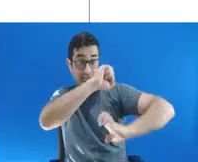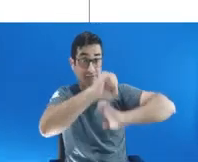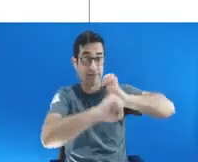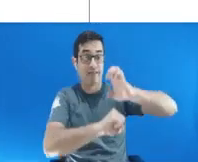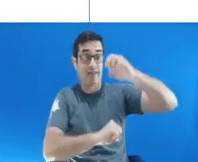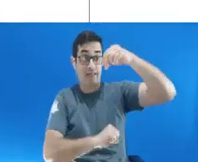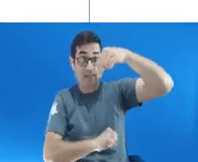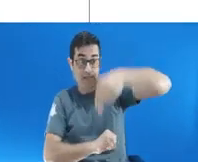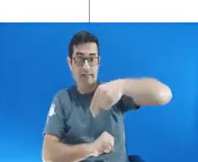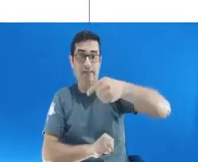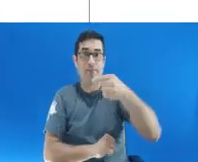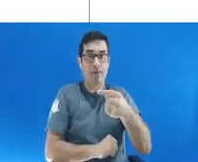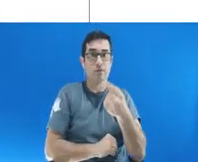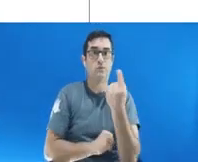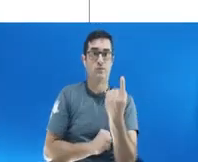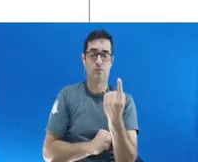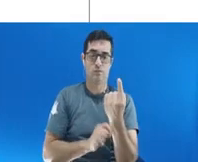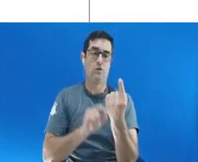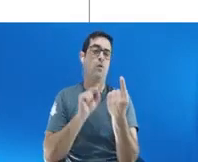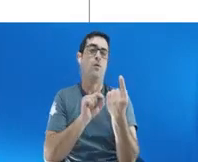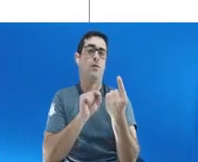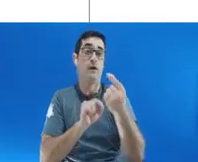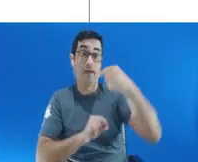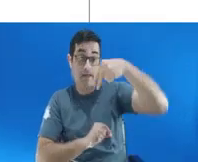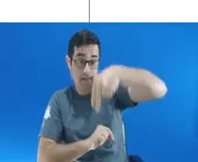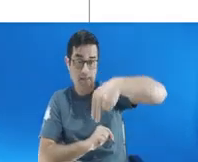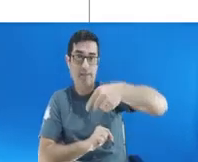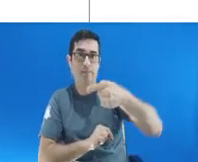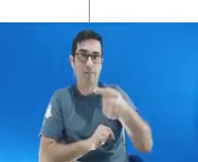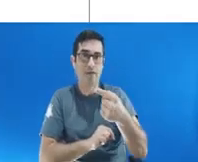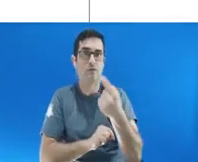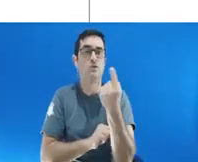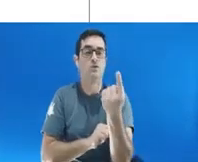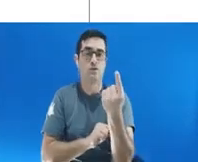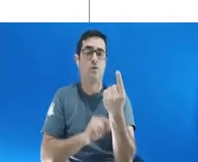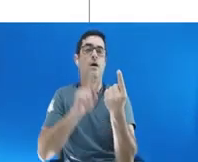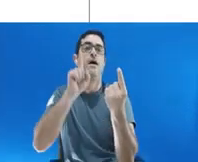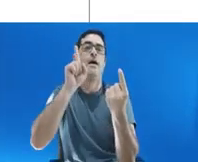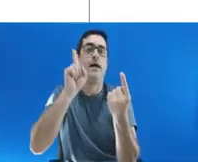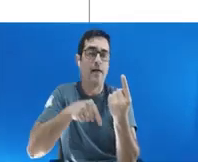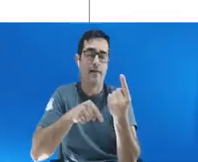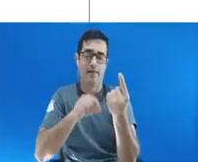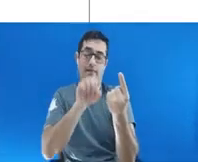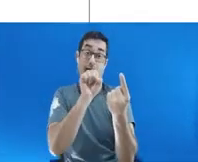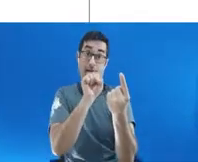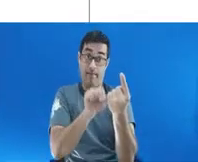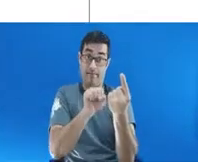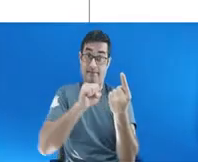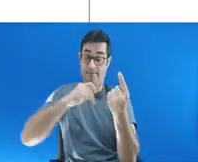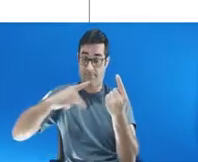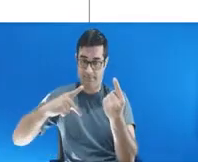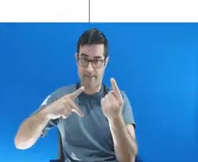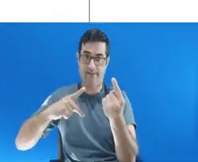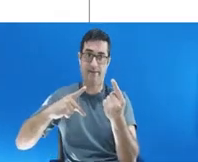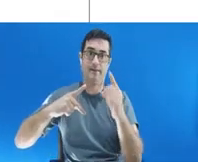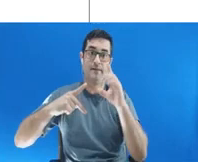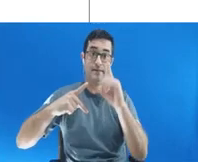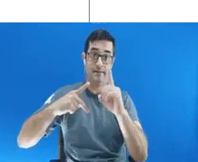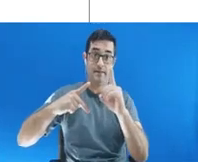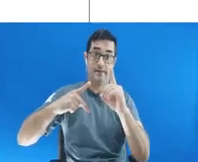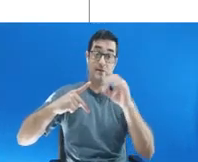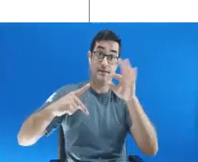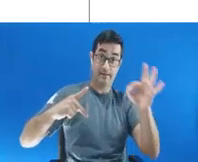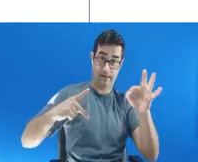Tá? N-1, quando eu estou me referindo a SP, D e F, já é 1. Então, como aqui,